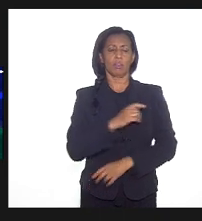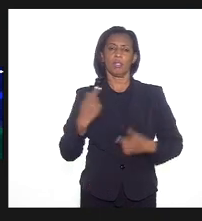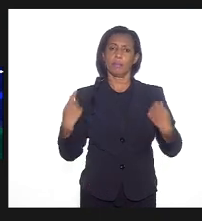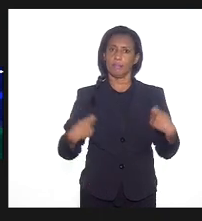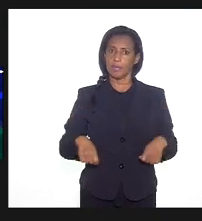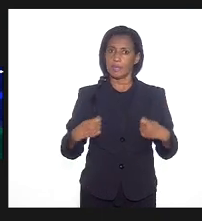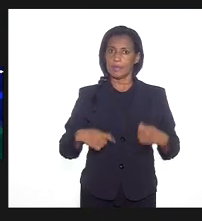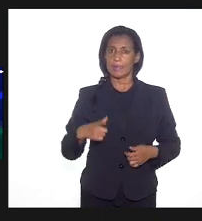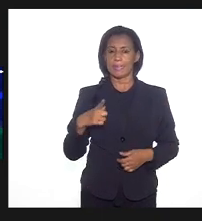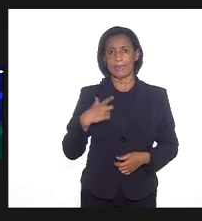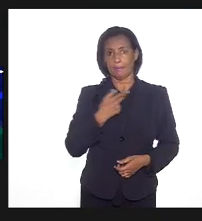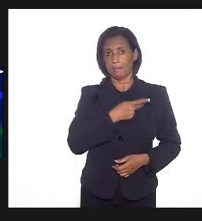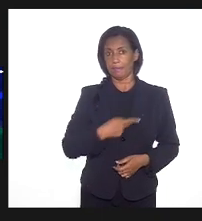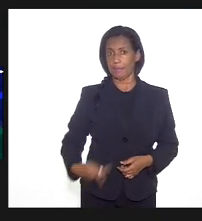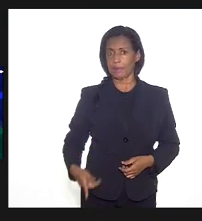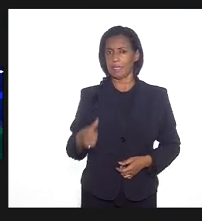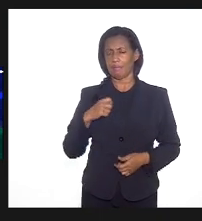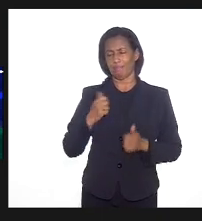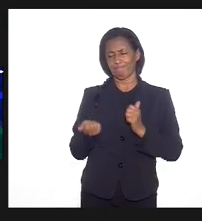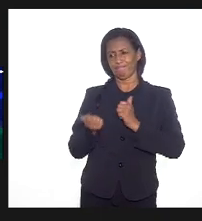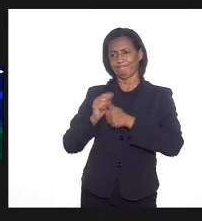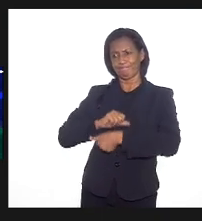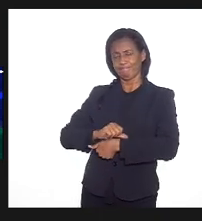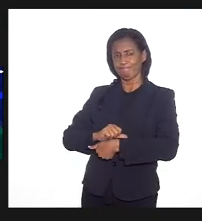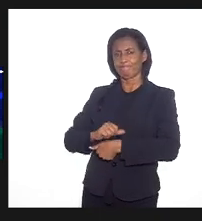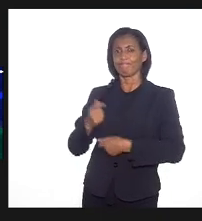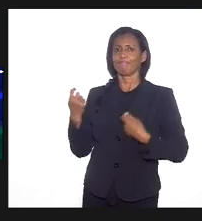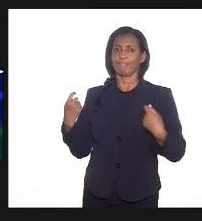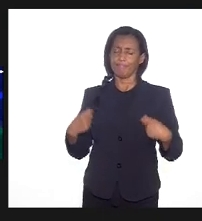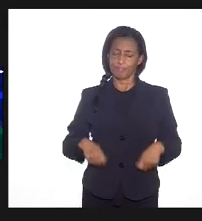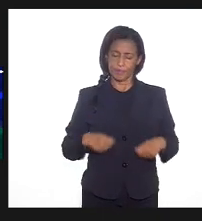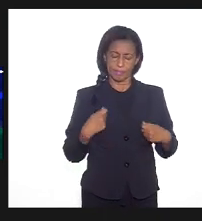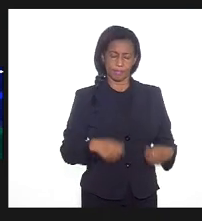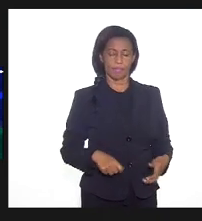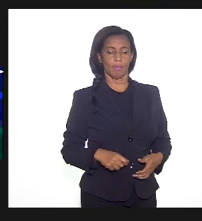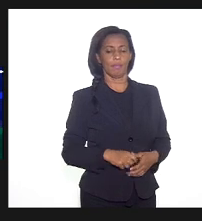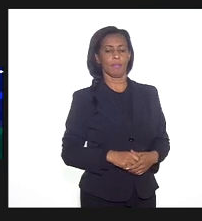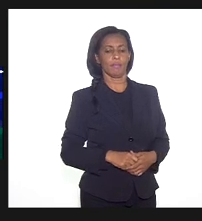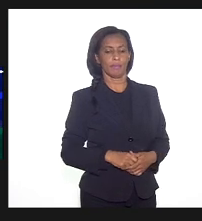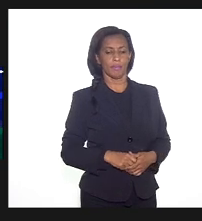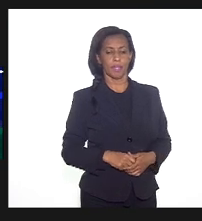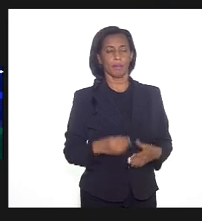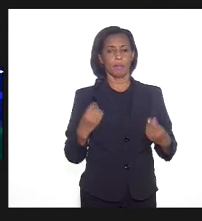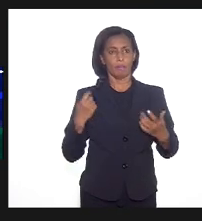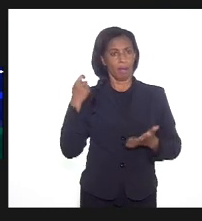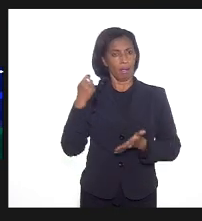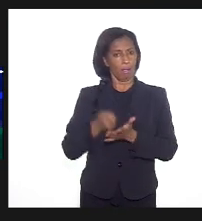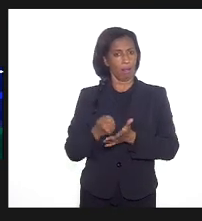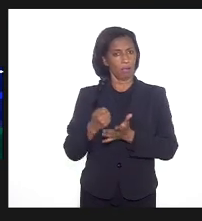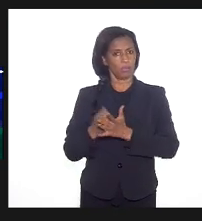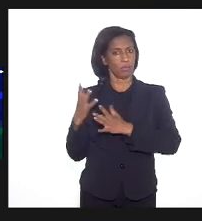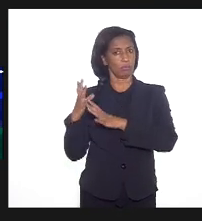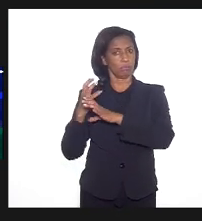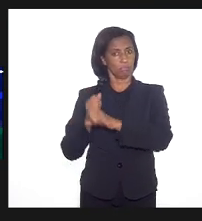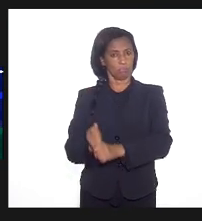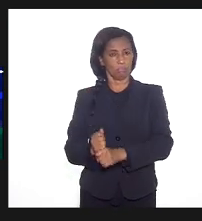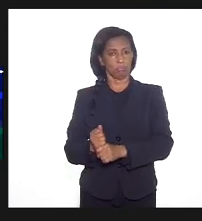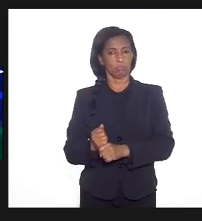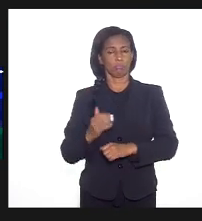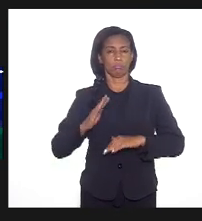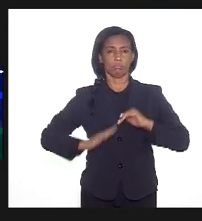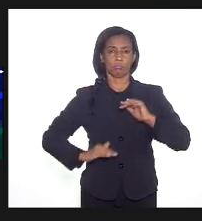merece sim presidente uma adequação é para para garantir o acúmulo de cargos